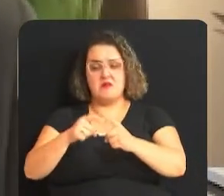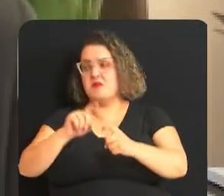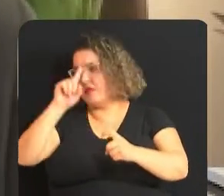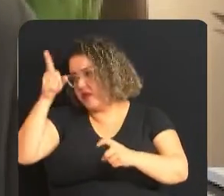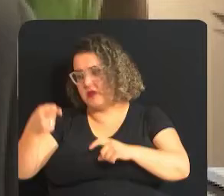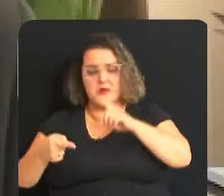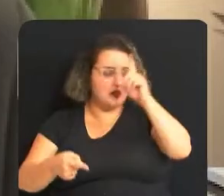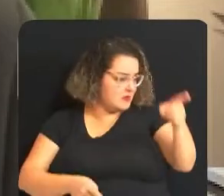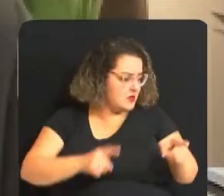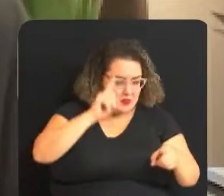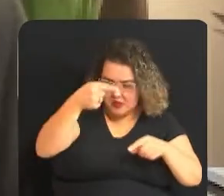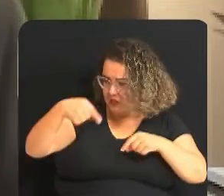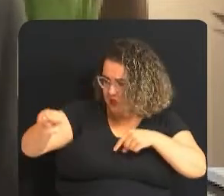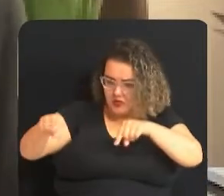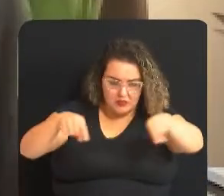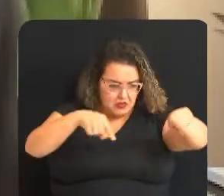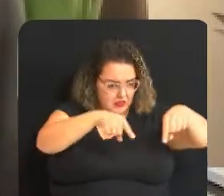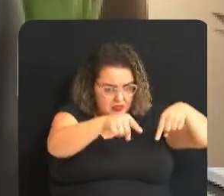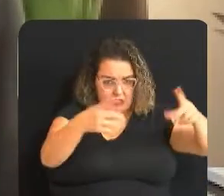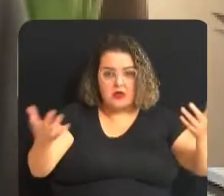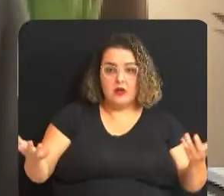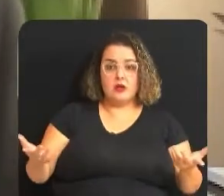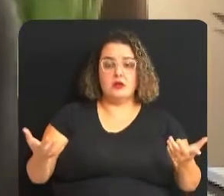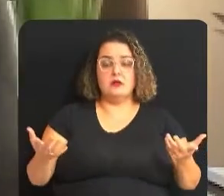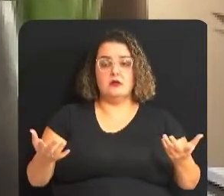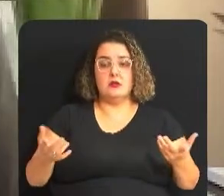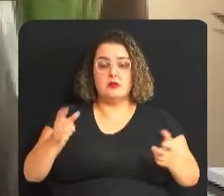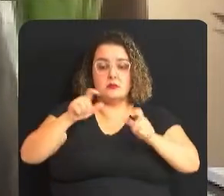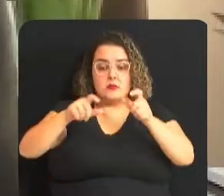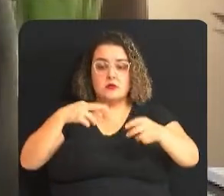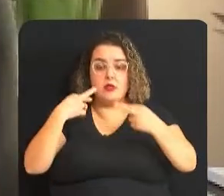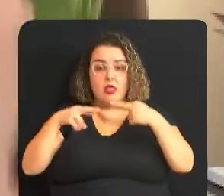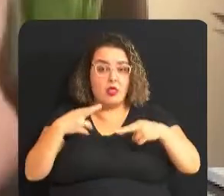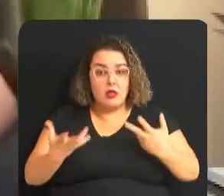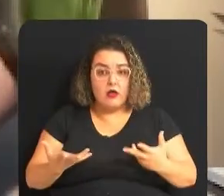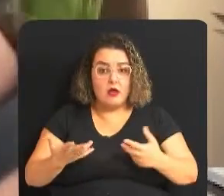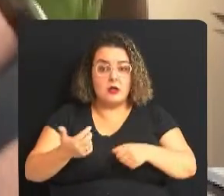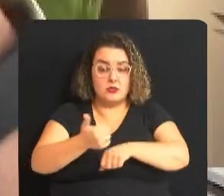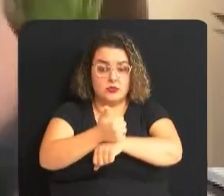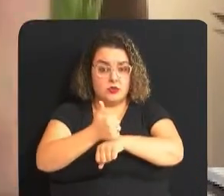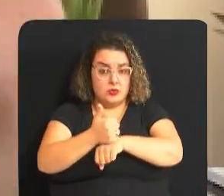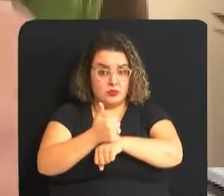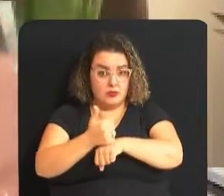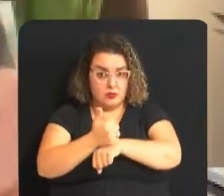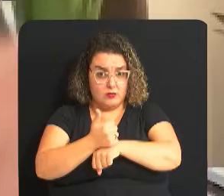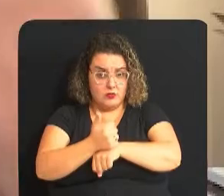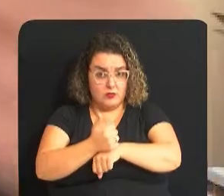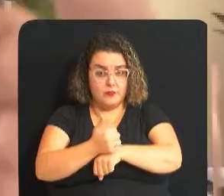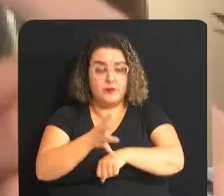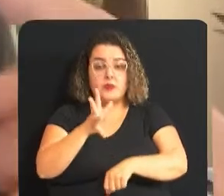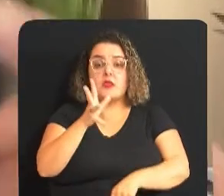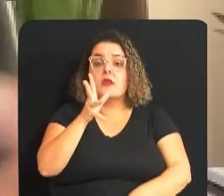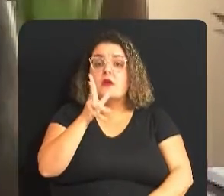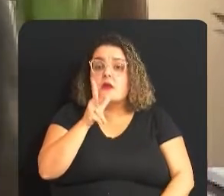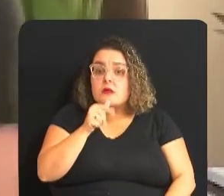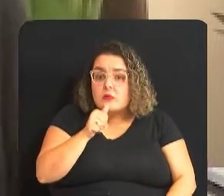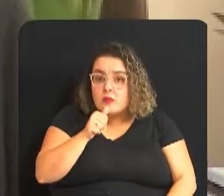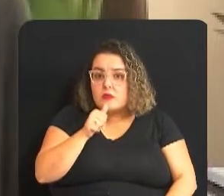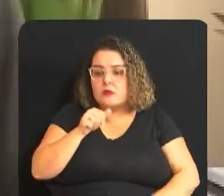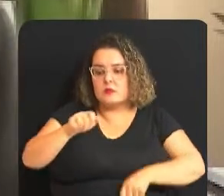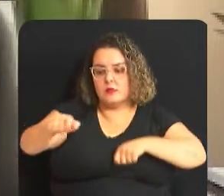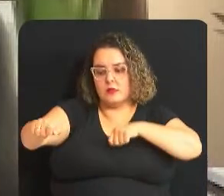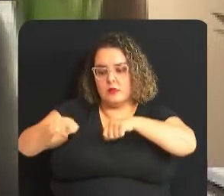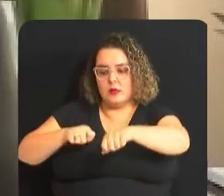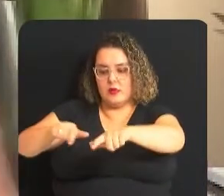para outro, mandou para outro, mandou para outro. Ou seja, as pessoas reclamam de um profissional que demorou para ter o diploma